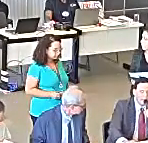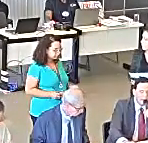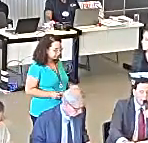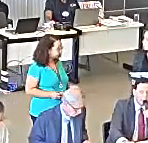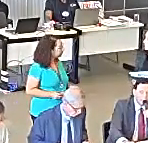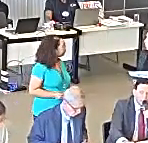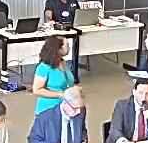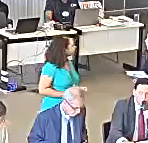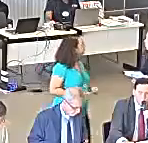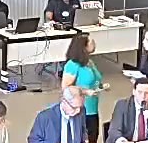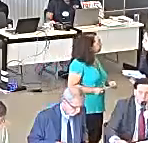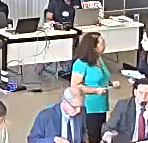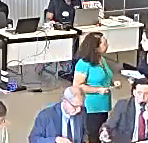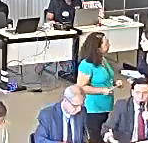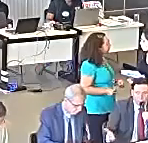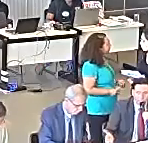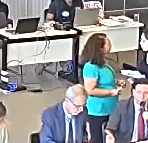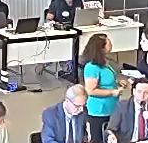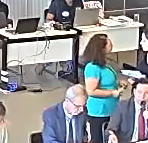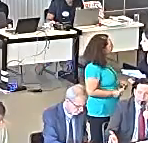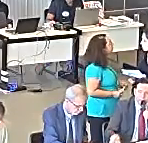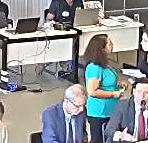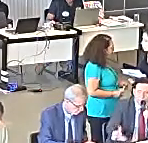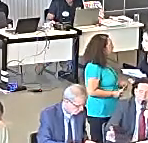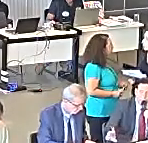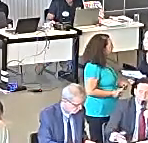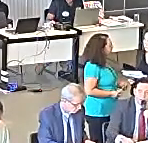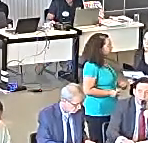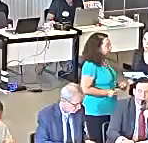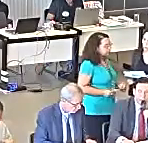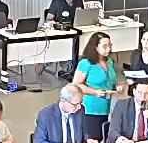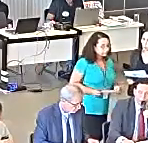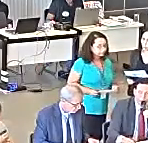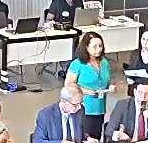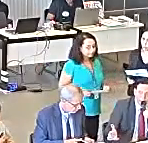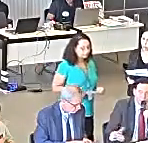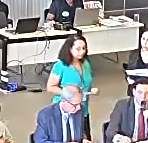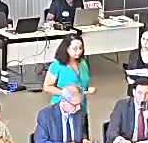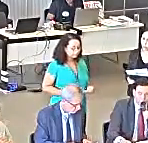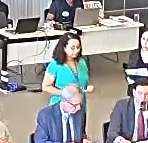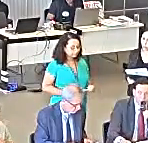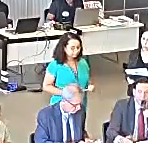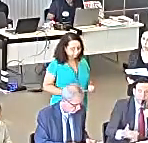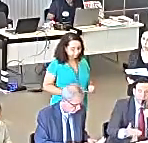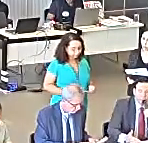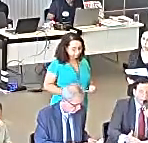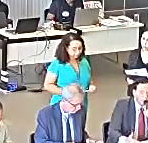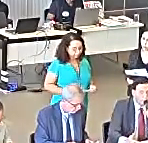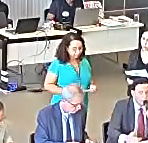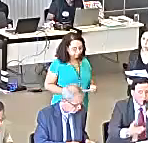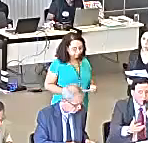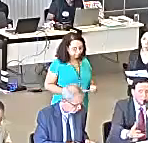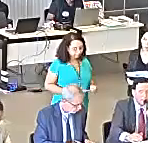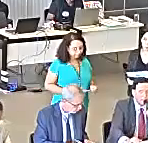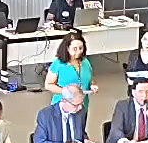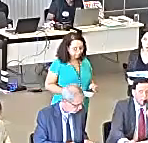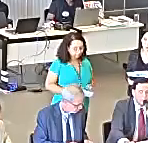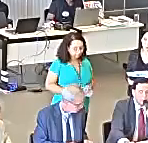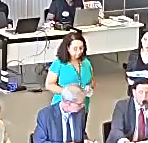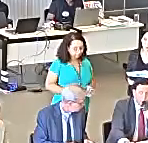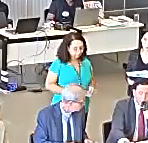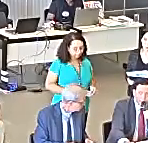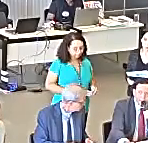a causa é maior do que isso então o autor do requerimento Claro em respeito à audiência que Ele propôs e essa comissão que tá